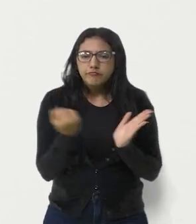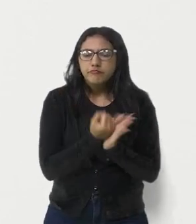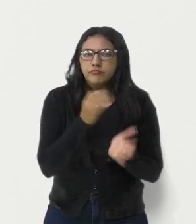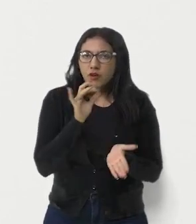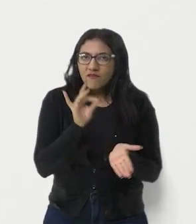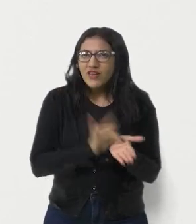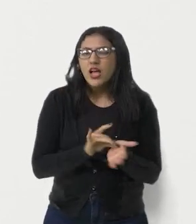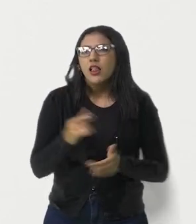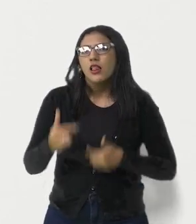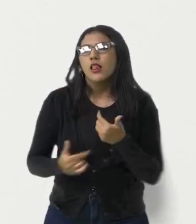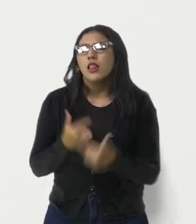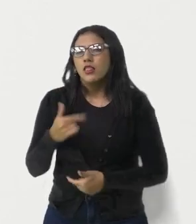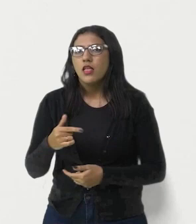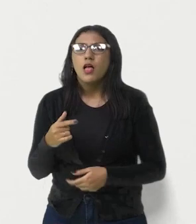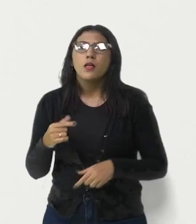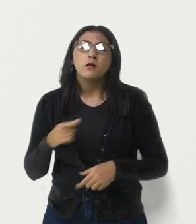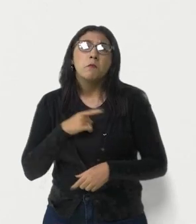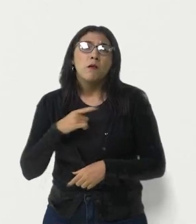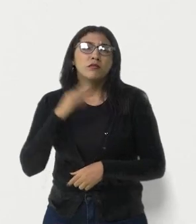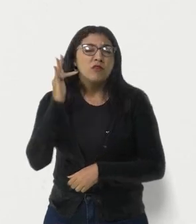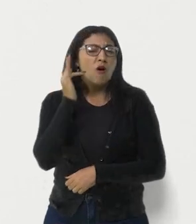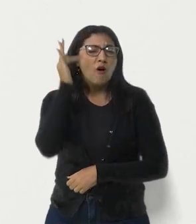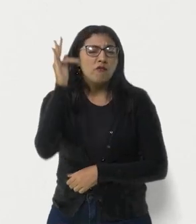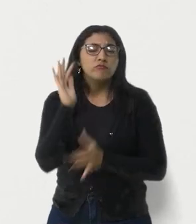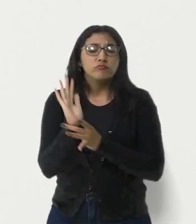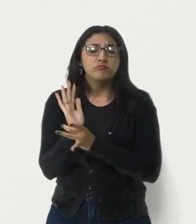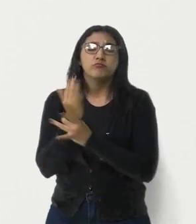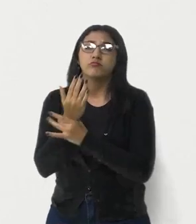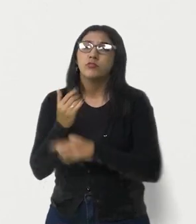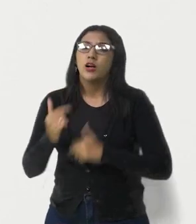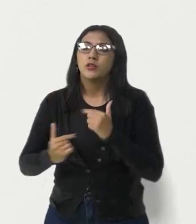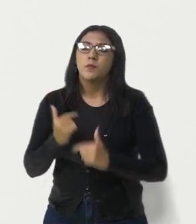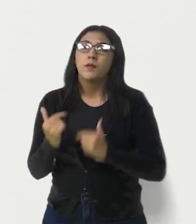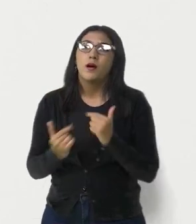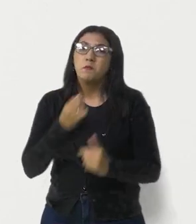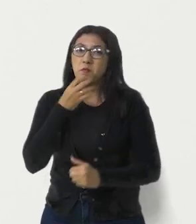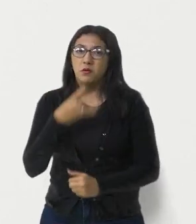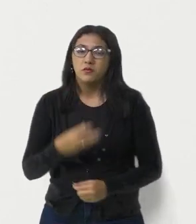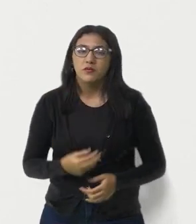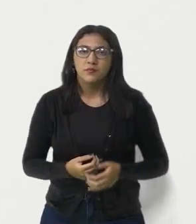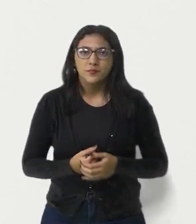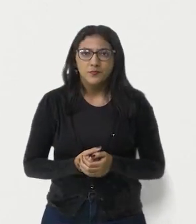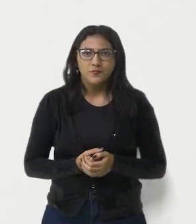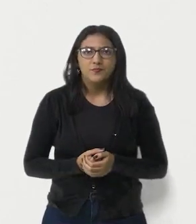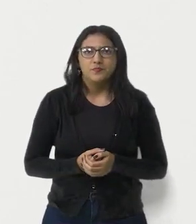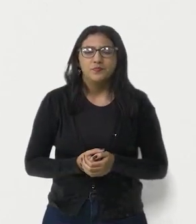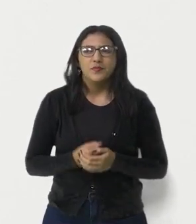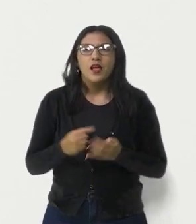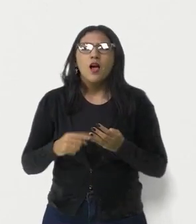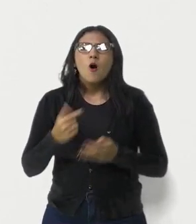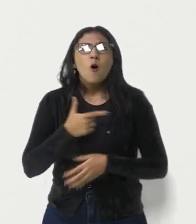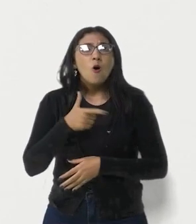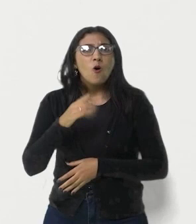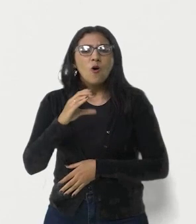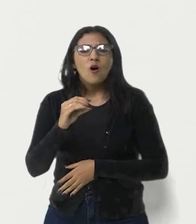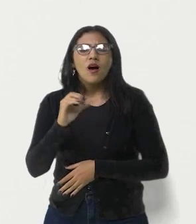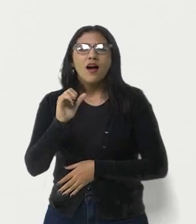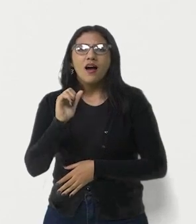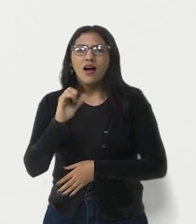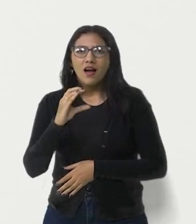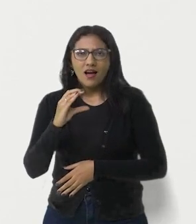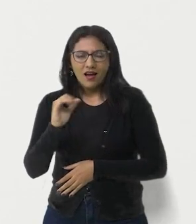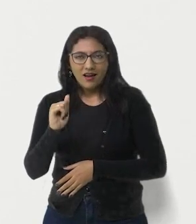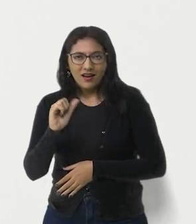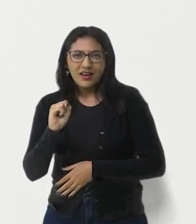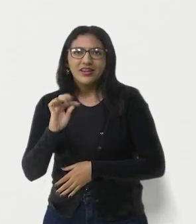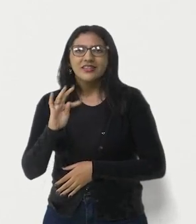para que eles possam cada vez mais ter segurança ao exercer suas atividades. Agora, os castanheiros, também